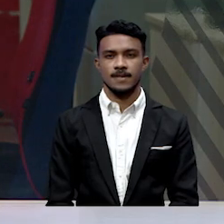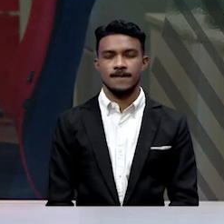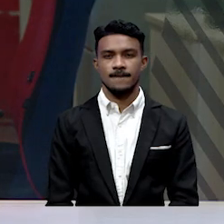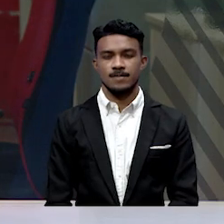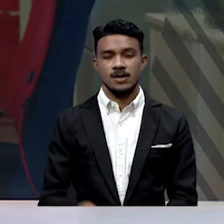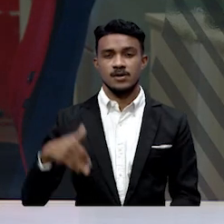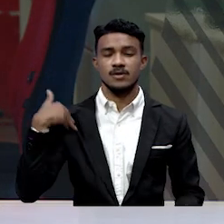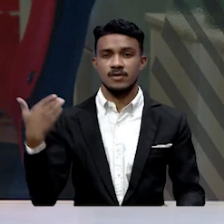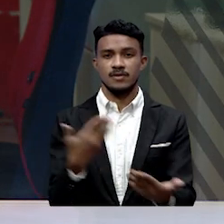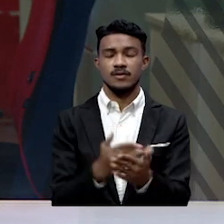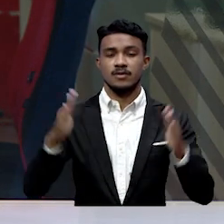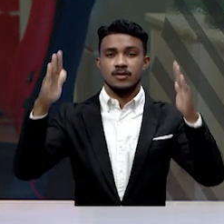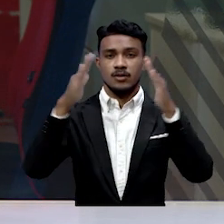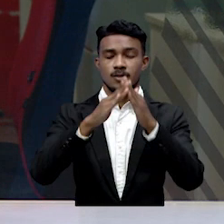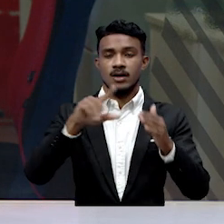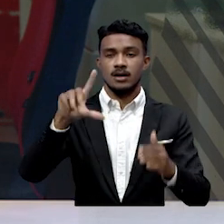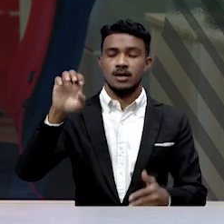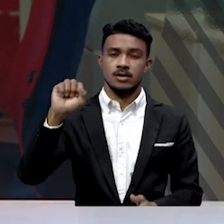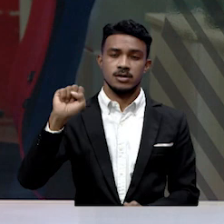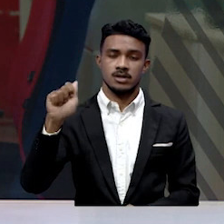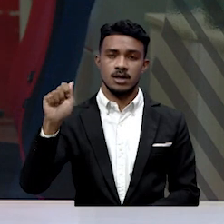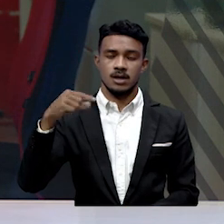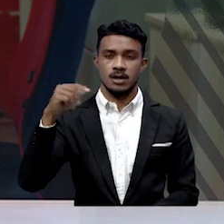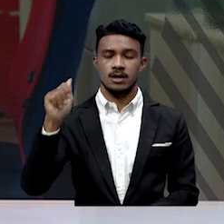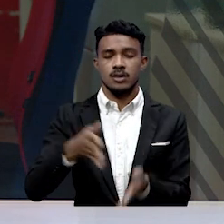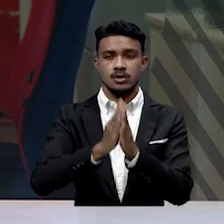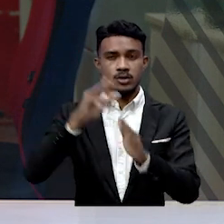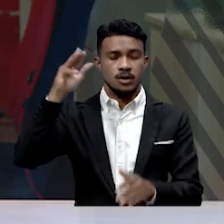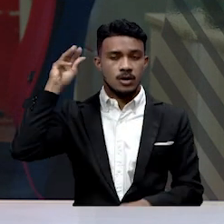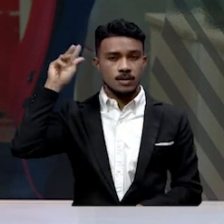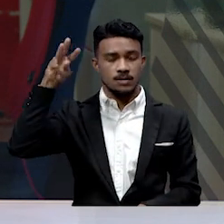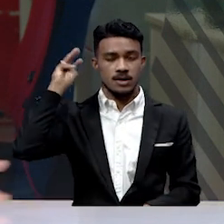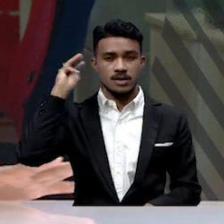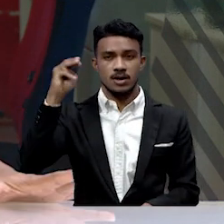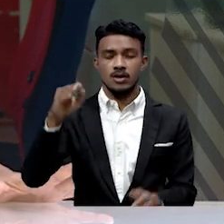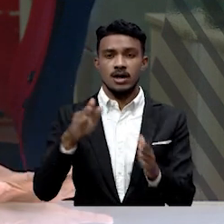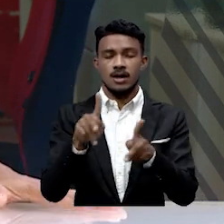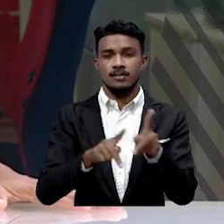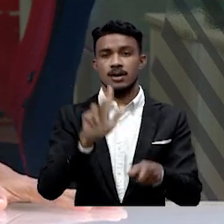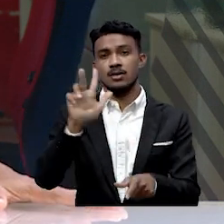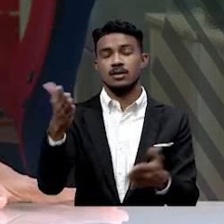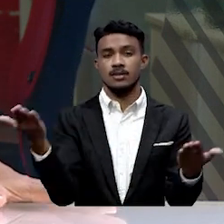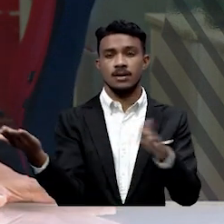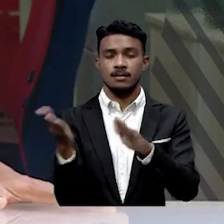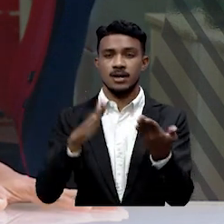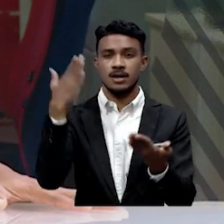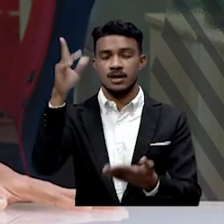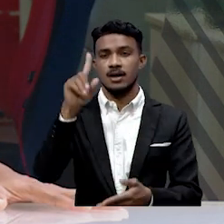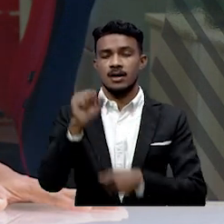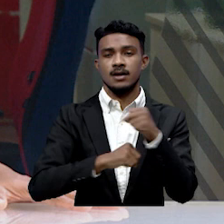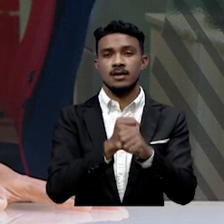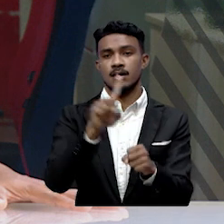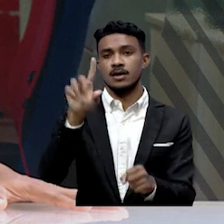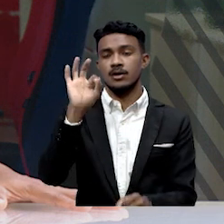Geração Malesan Leusaga exige Ministério Público ato acelera processo ba caso vítima na Intolo, nebe mate e tina reunida tu sia se